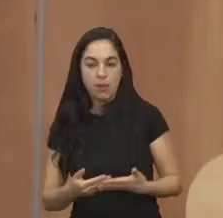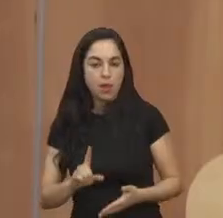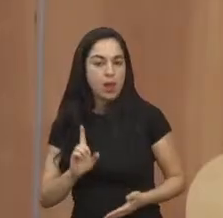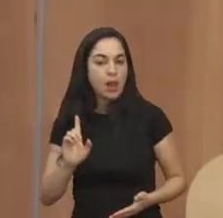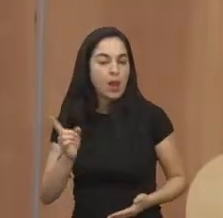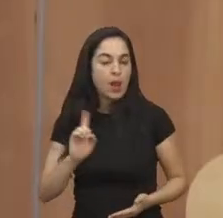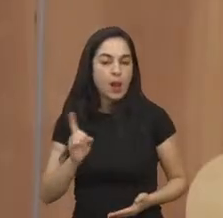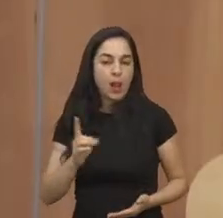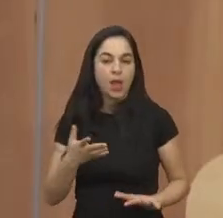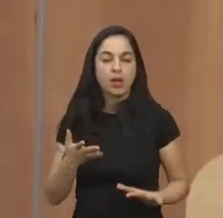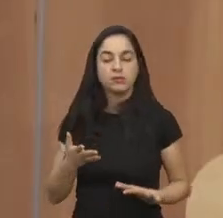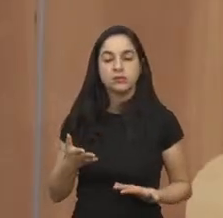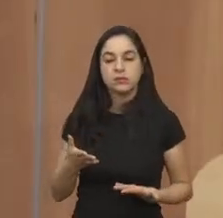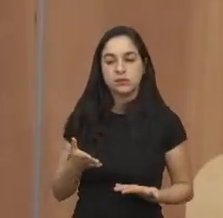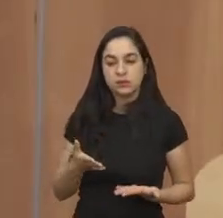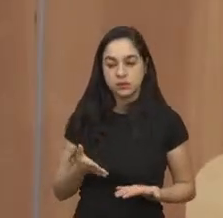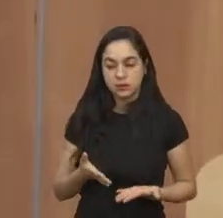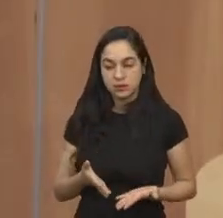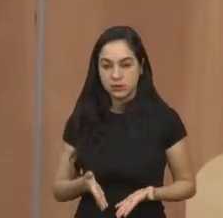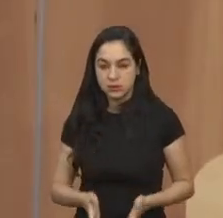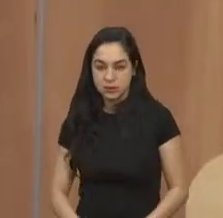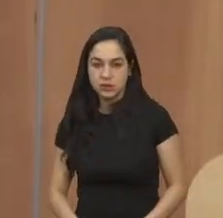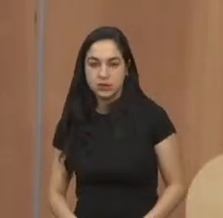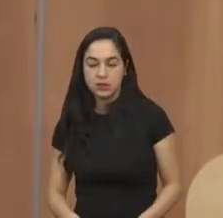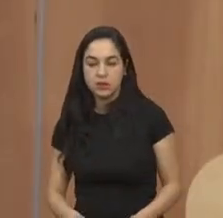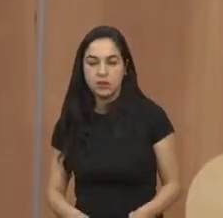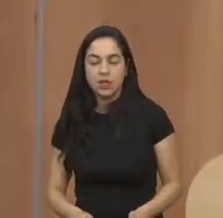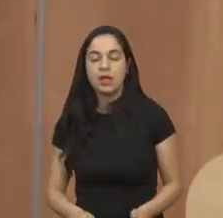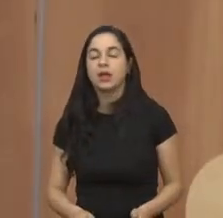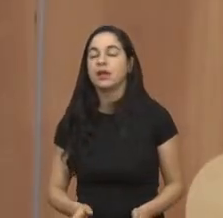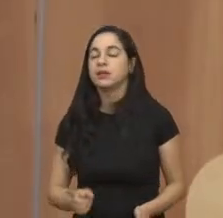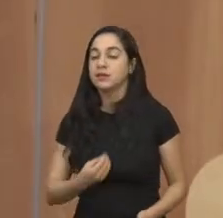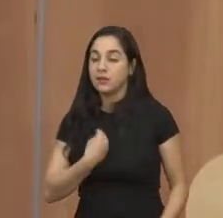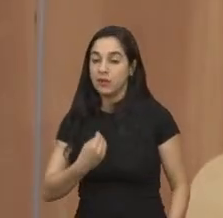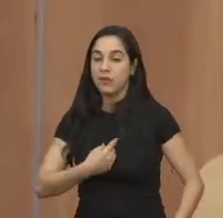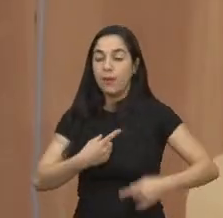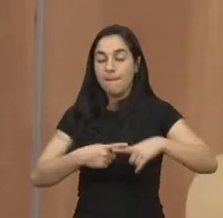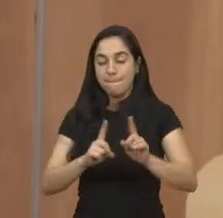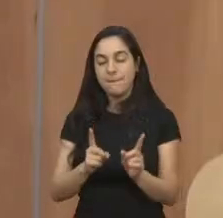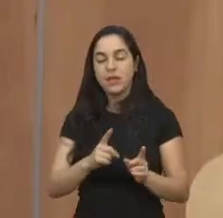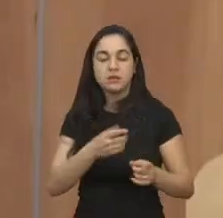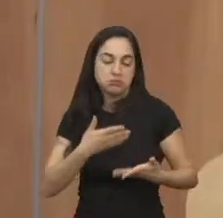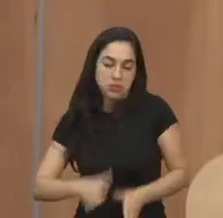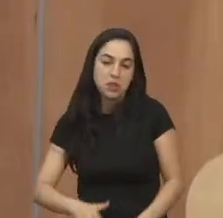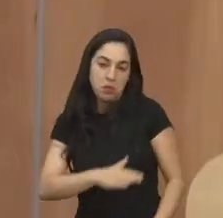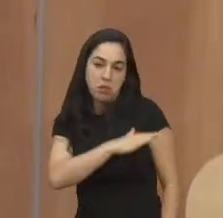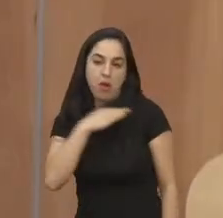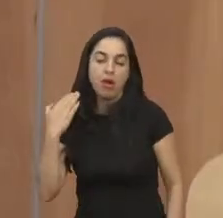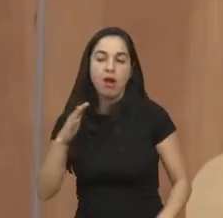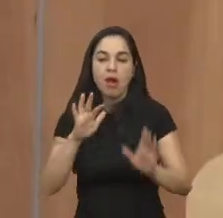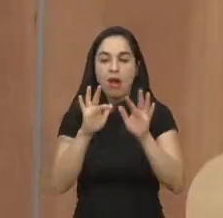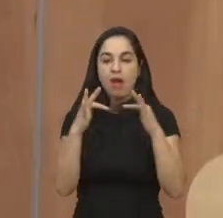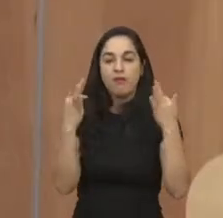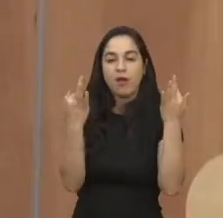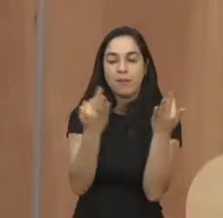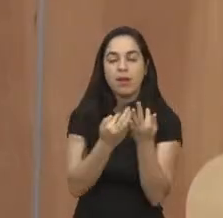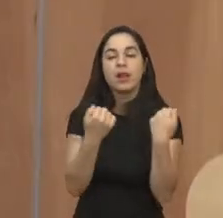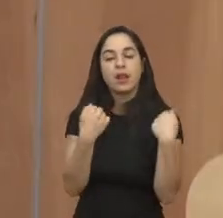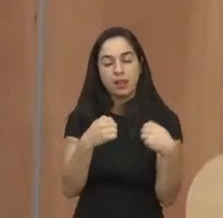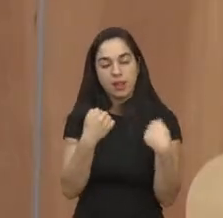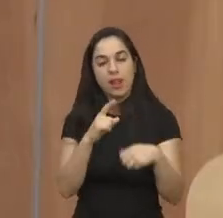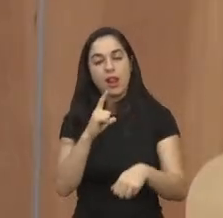em formação e, para a família, possui identidade e significado. Nessa senda, negar o direito